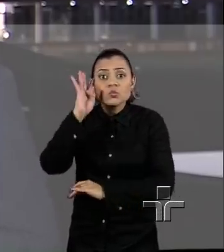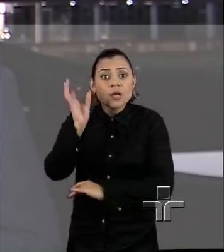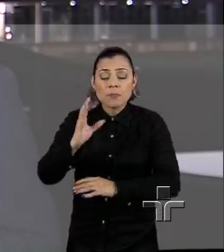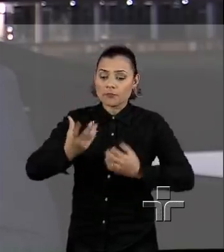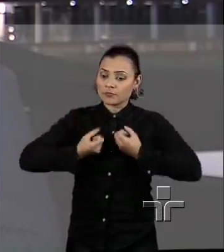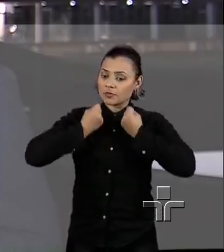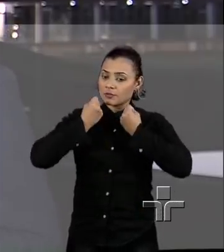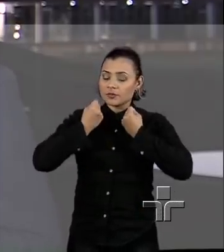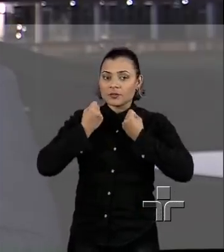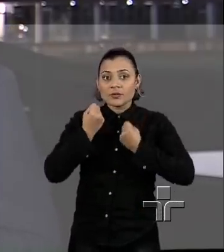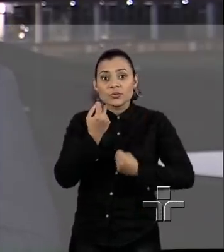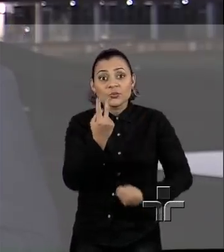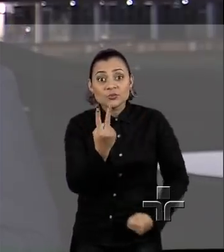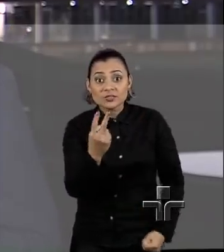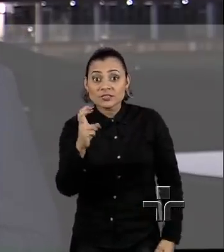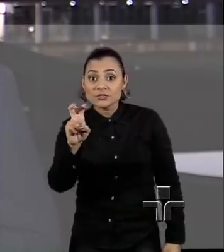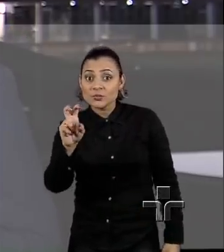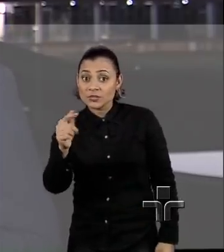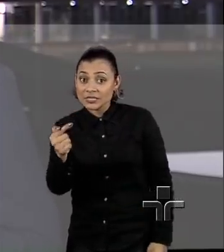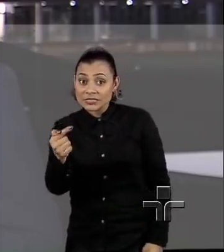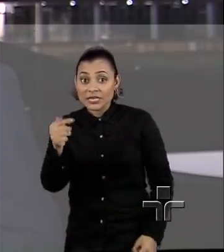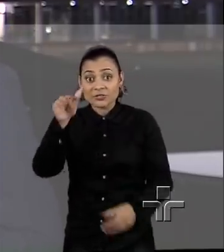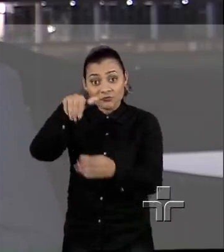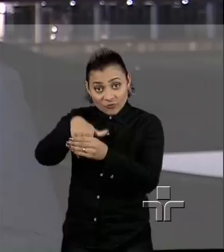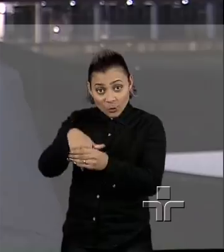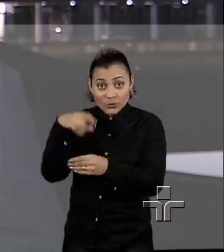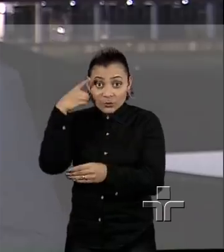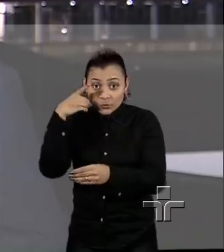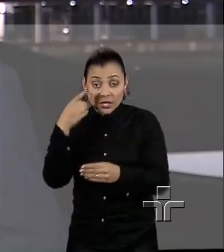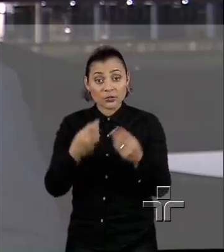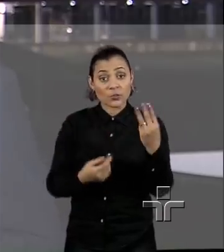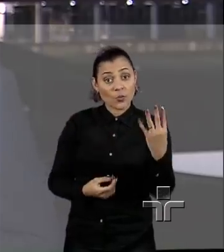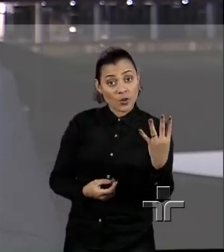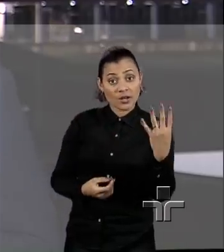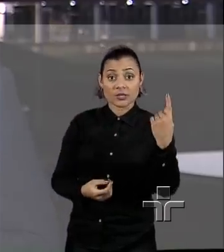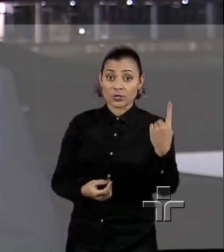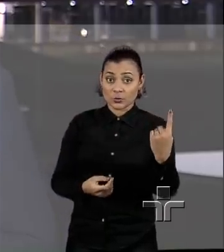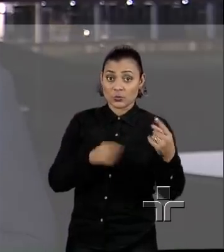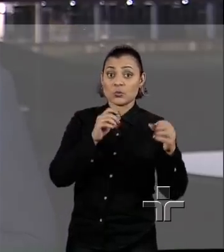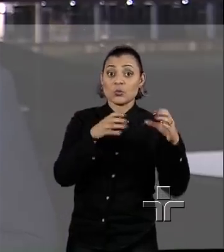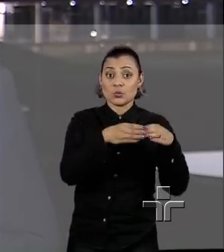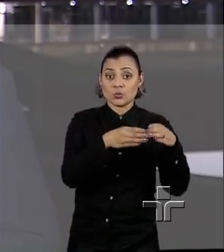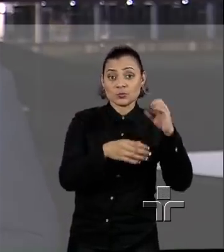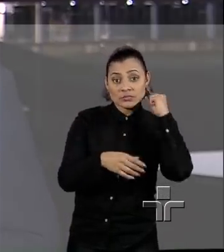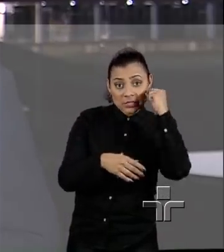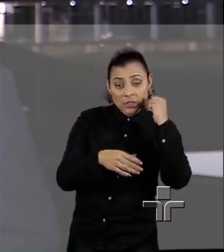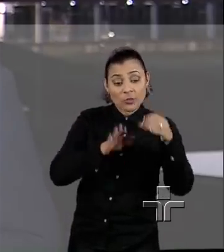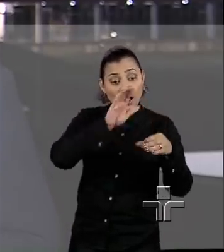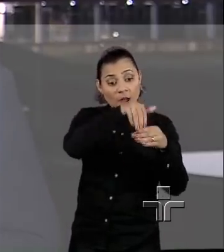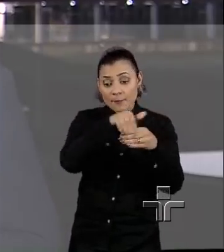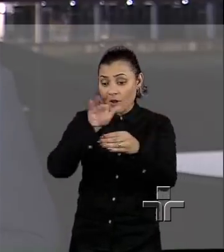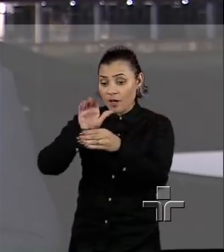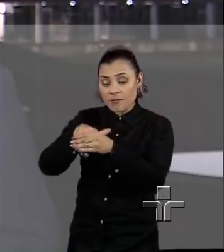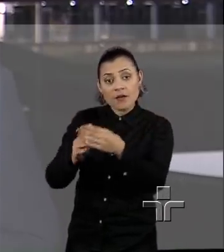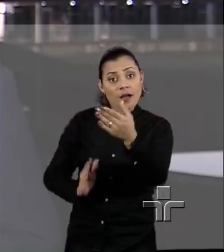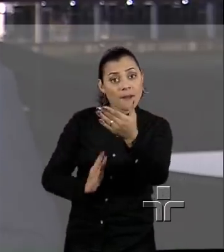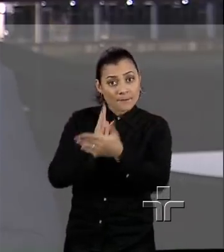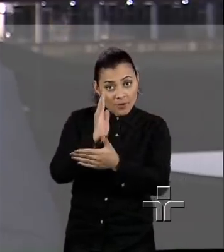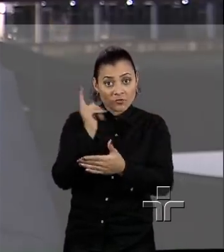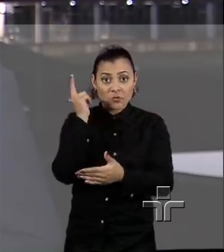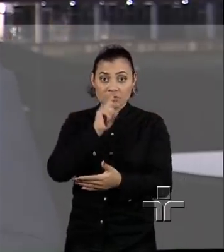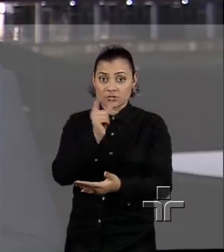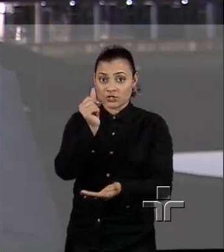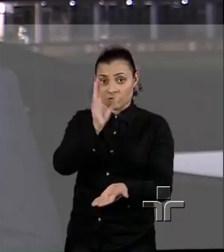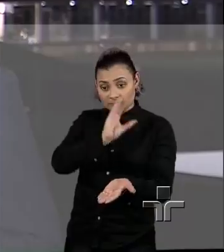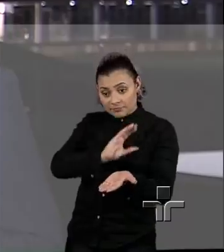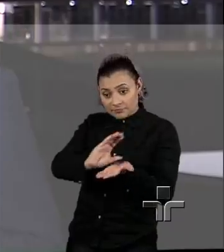de 257 votos de deputados e 41 de senadores para a liberação do dinheiro extra